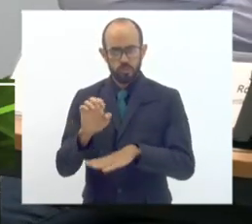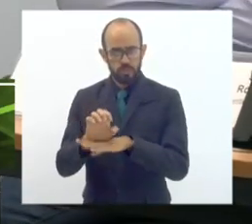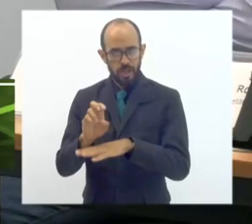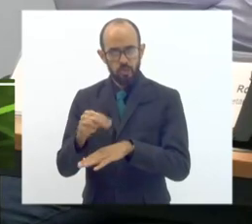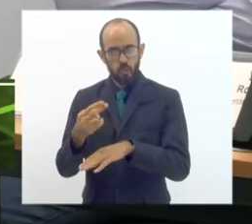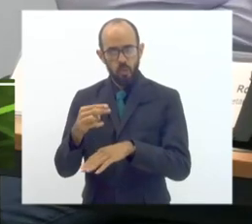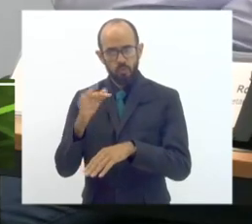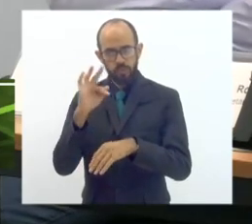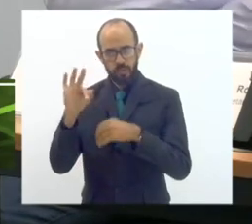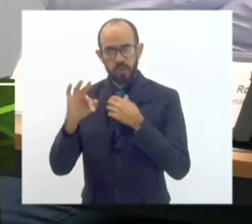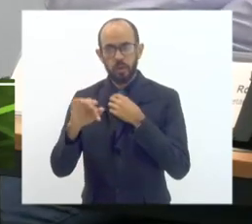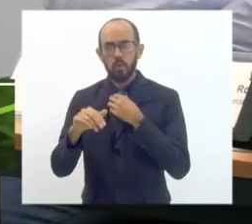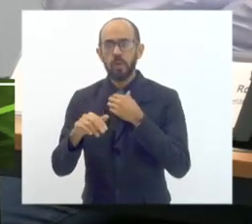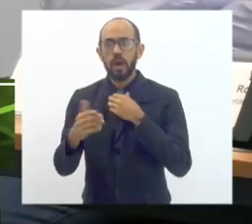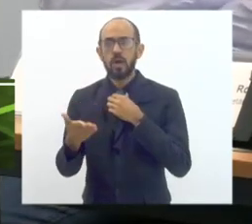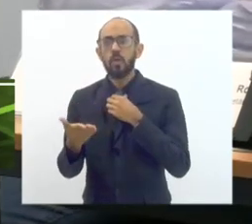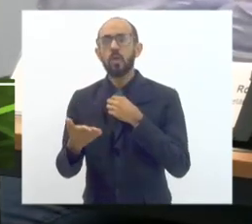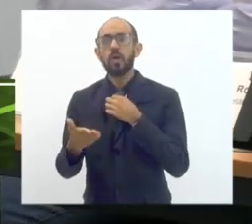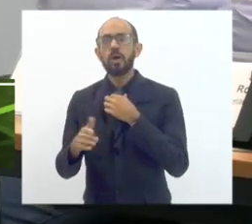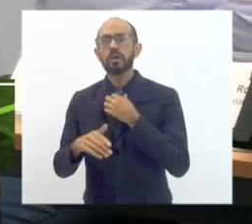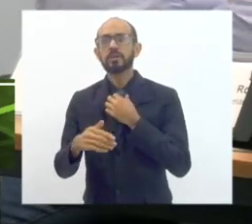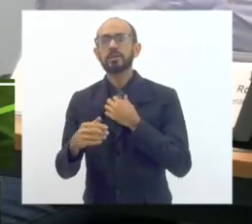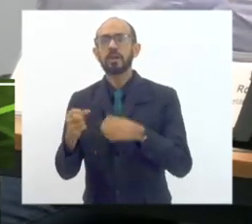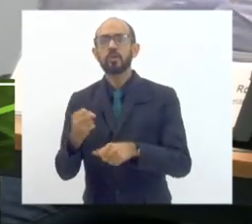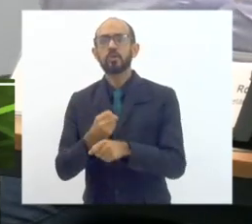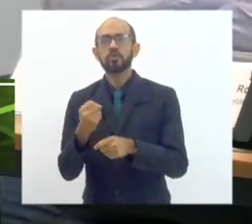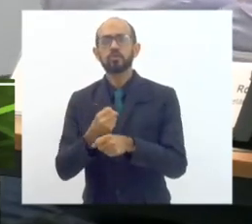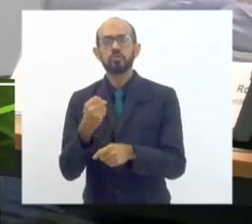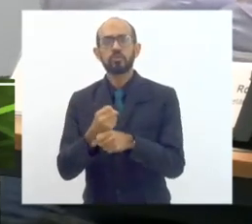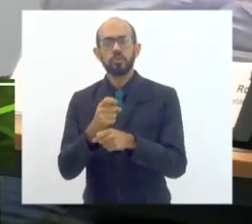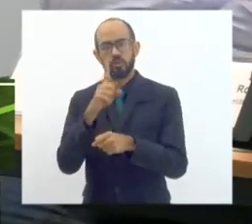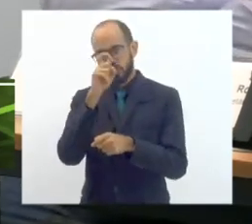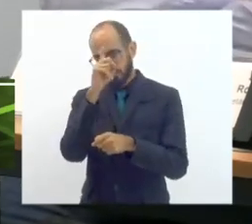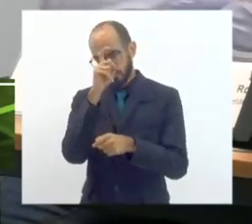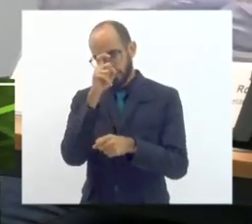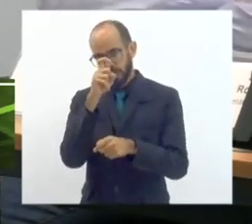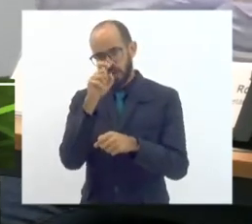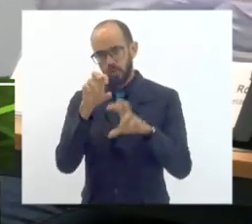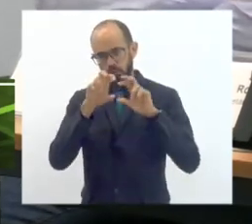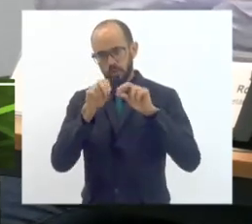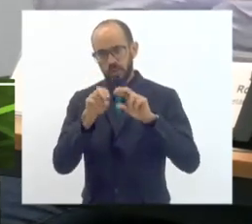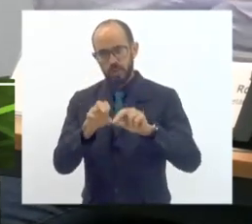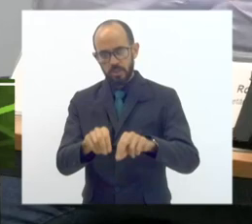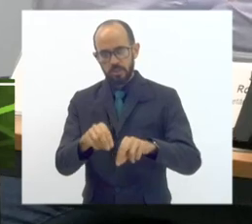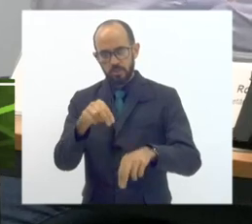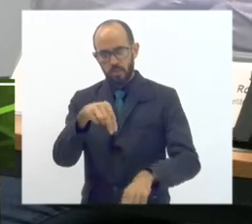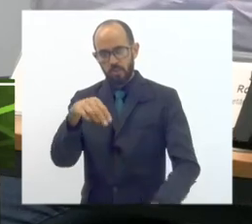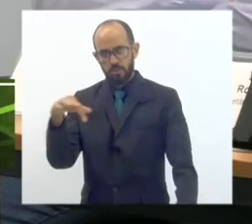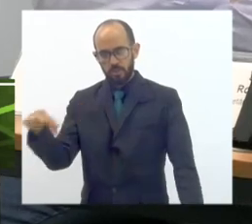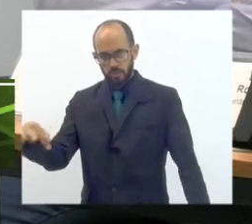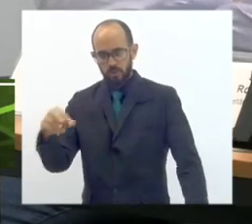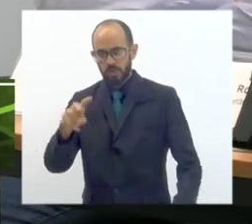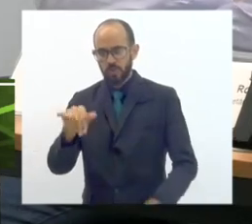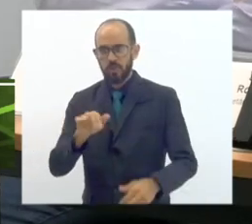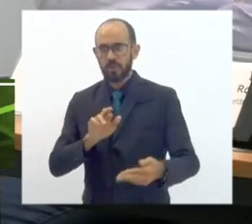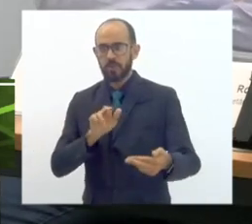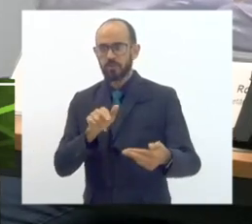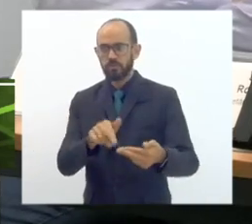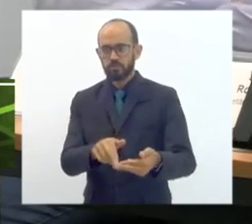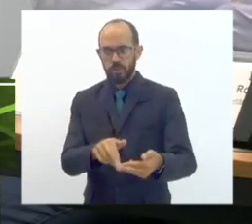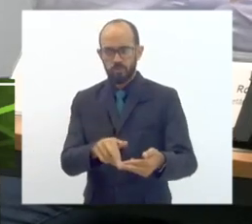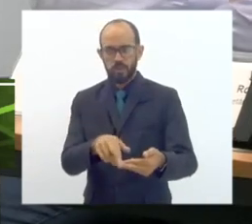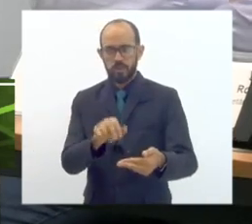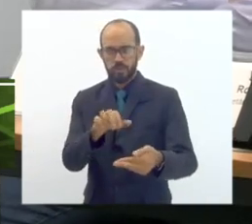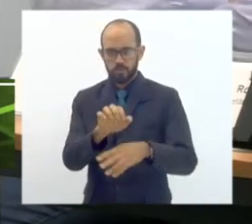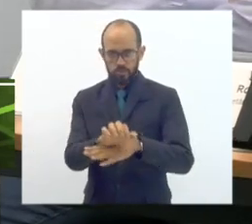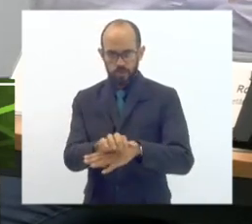se construindo agora o Hospital de Oncologia em Nova Friburgo. Se Deus quiser, nós teremos essa referência estadual na nossa região.